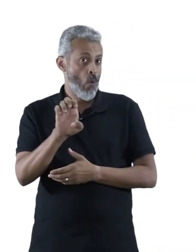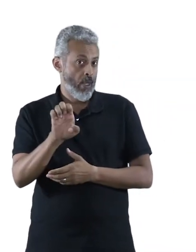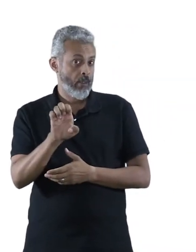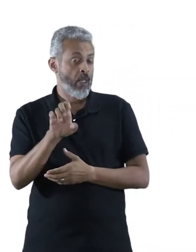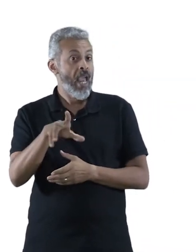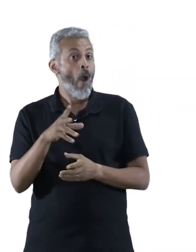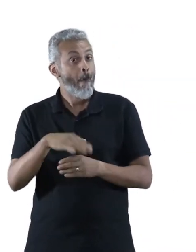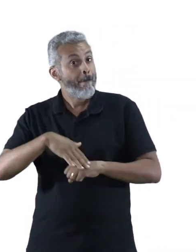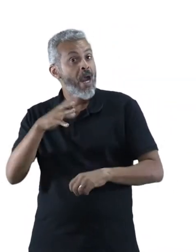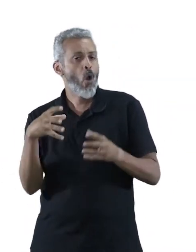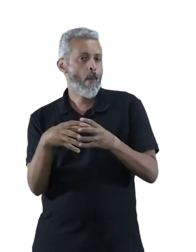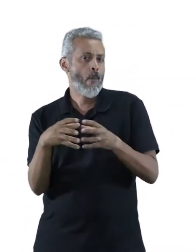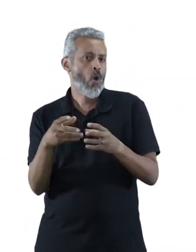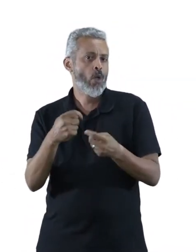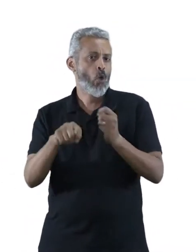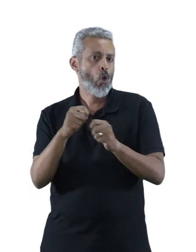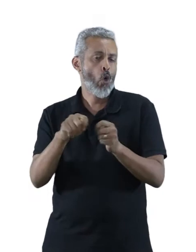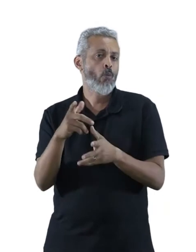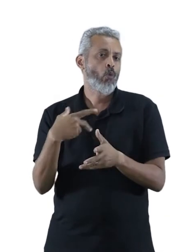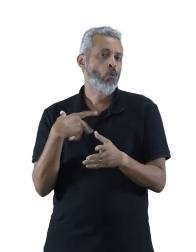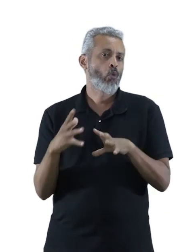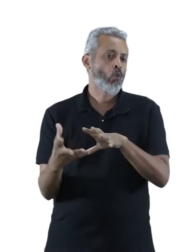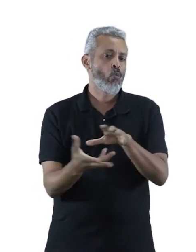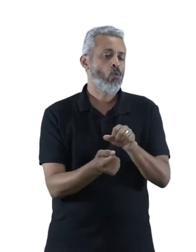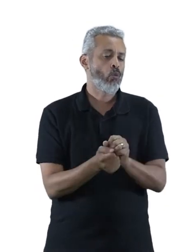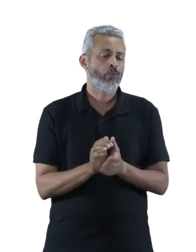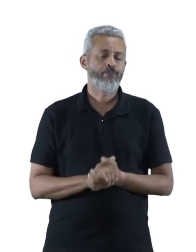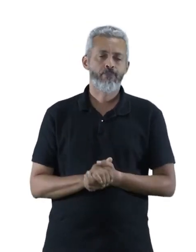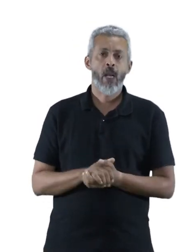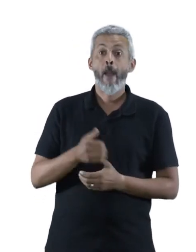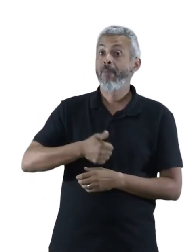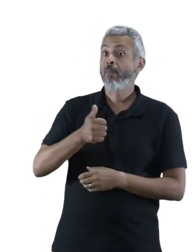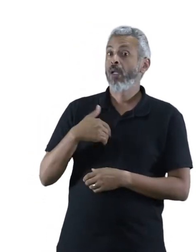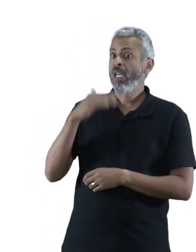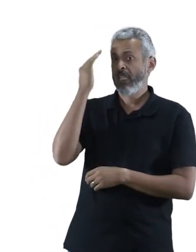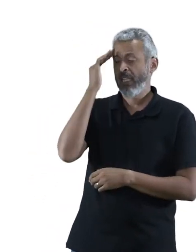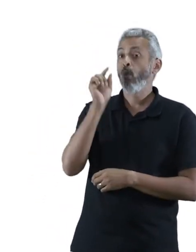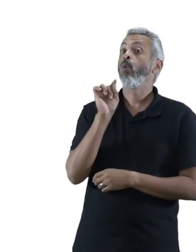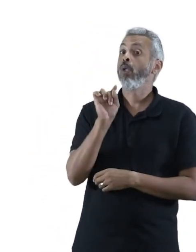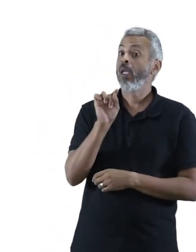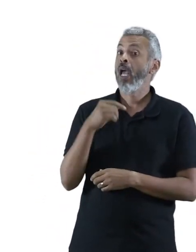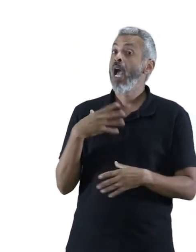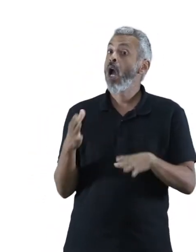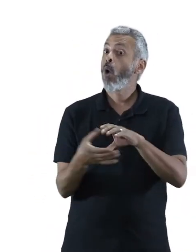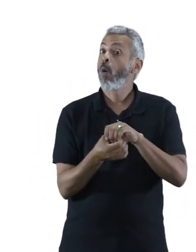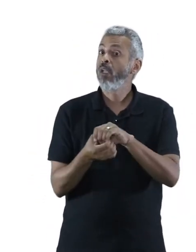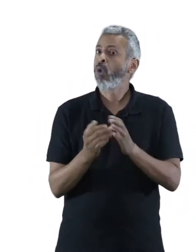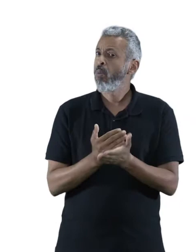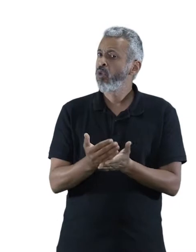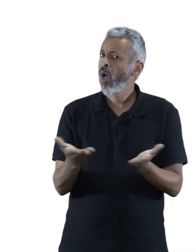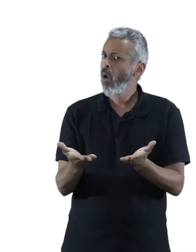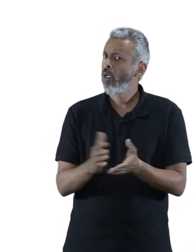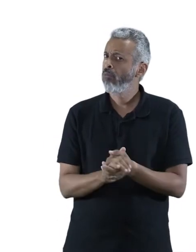Bom, para falar de globalização, eu preciso entender muitas coisas. Primeiro que muita gente acha que globalização começou